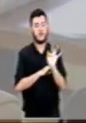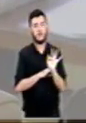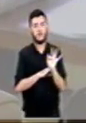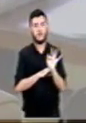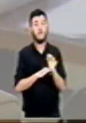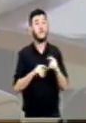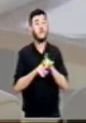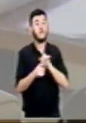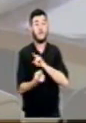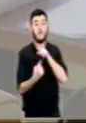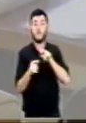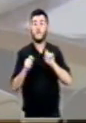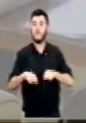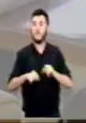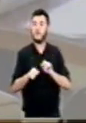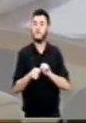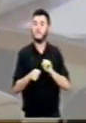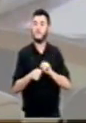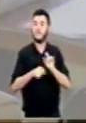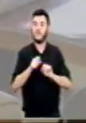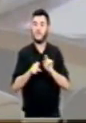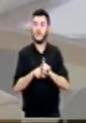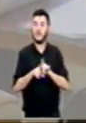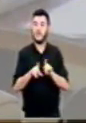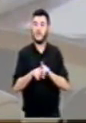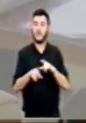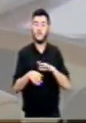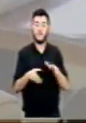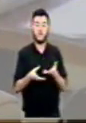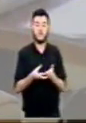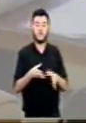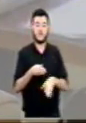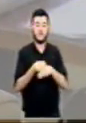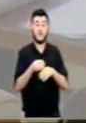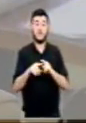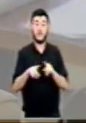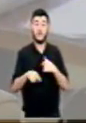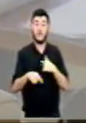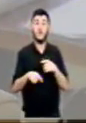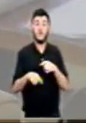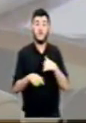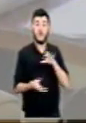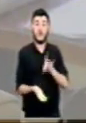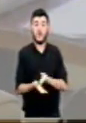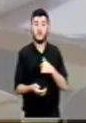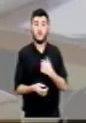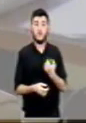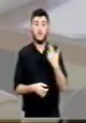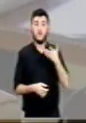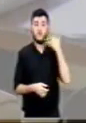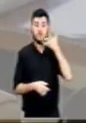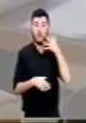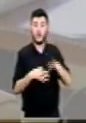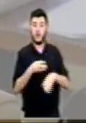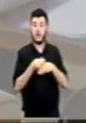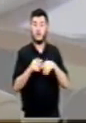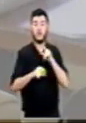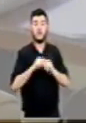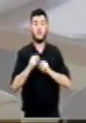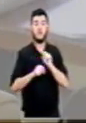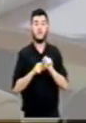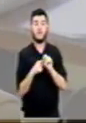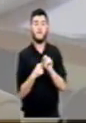para processamento do inquérito. Acrescento que o fato de que as diligências teriam se inserido